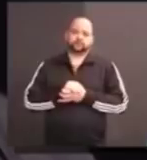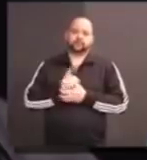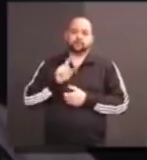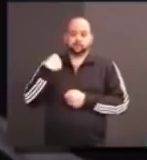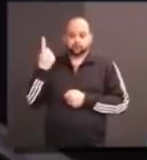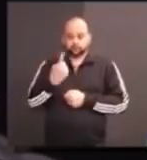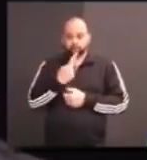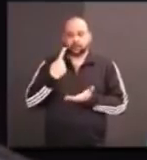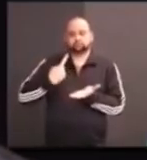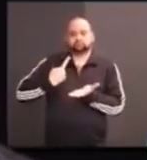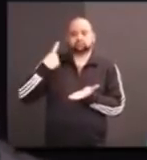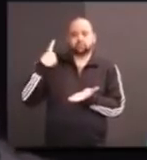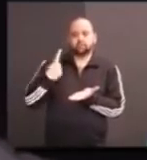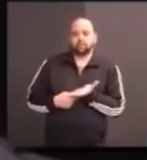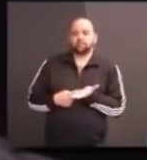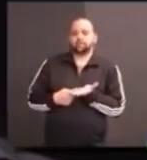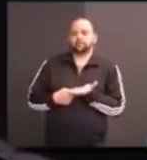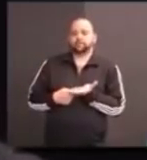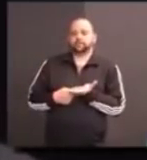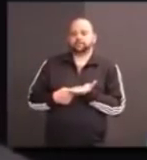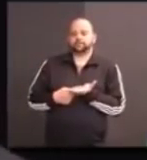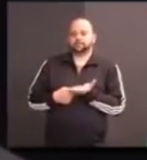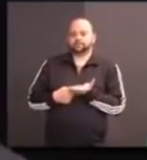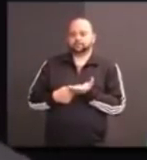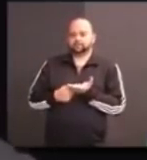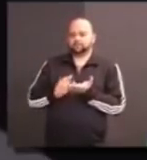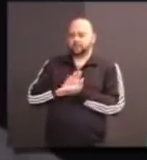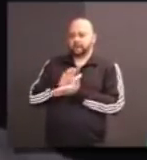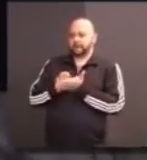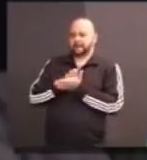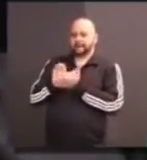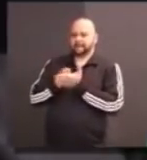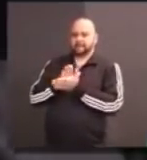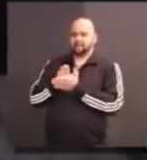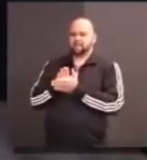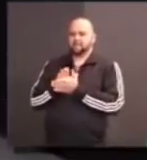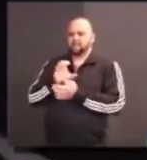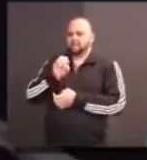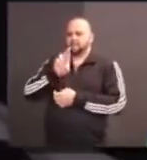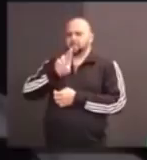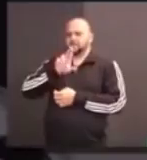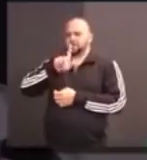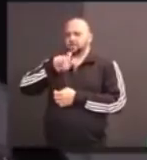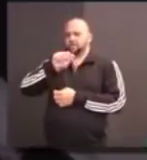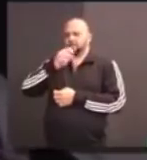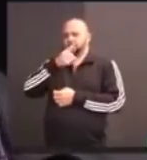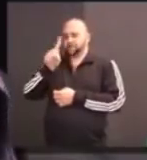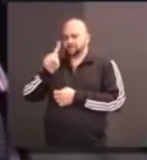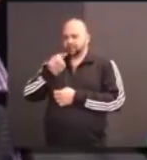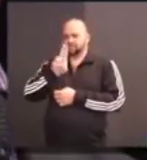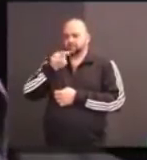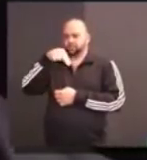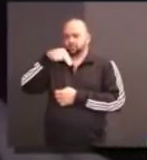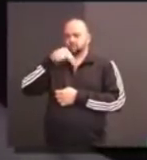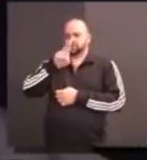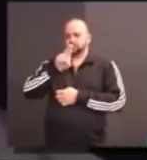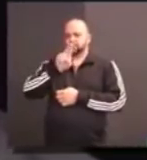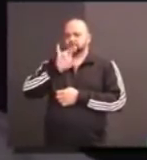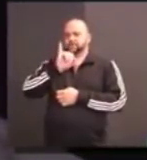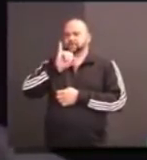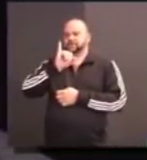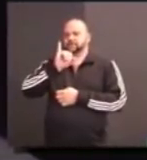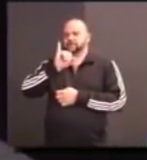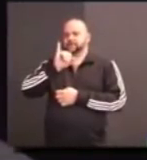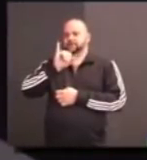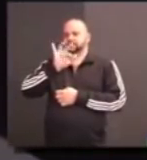compromisso com nenhum órgão unificador, graças a Deus, nós